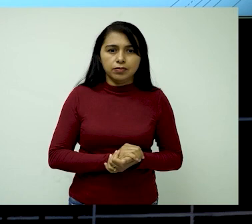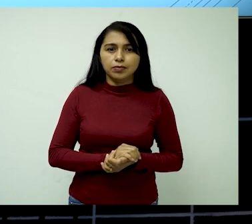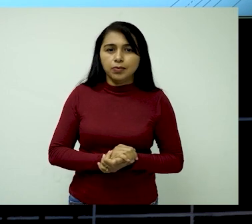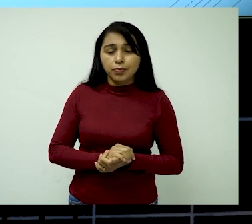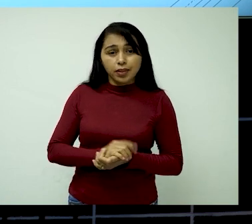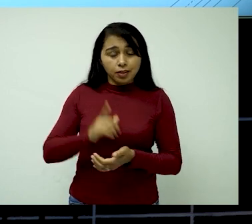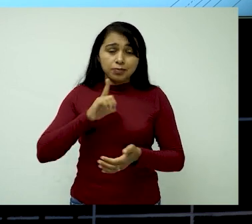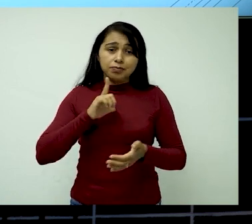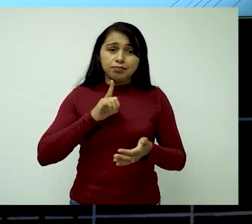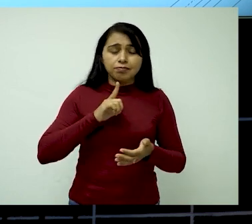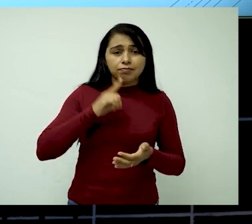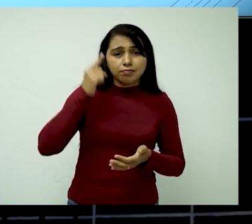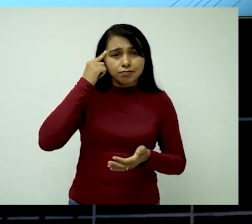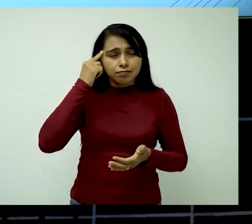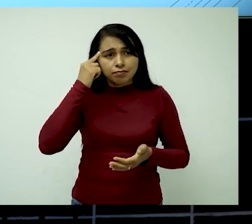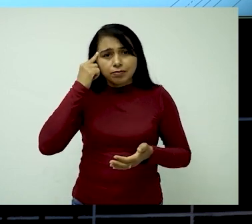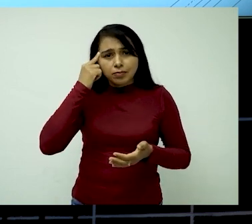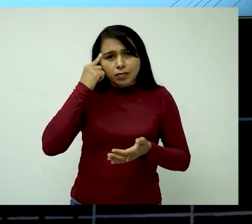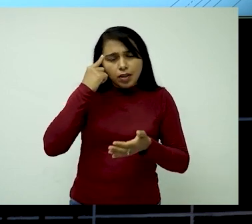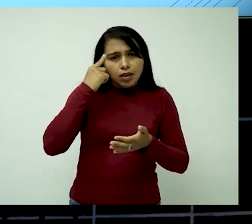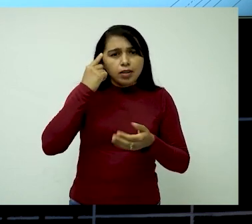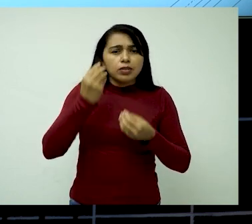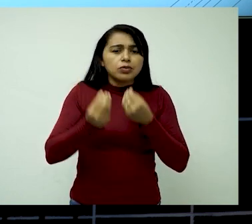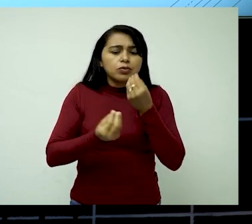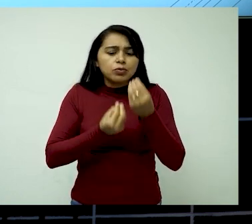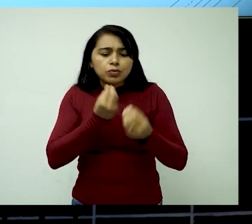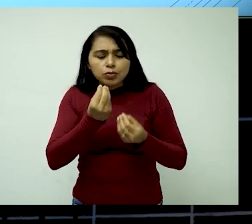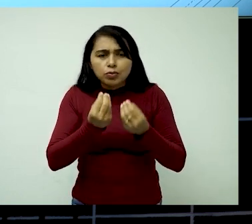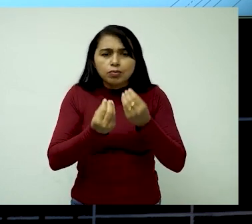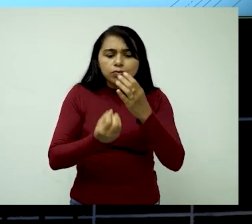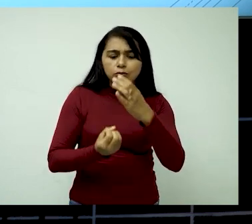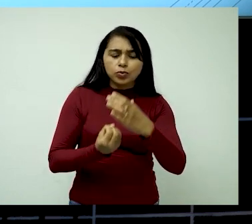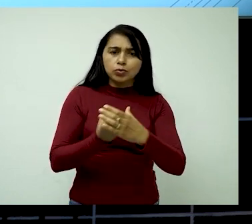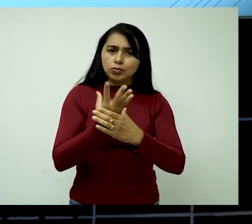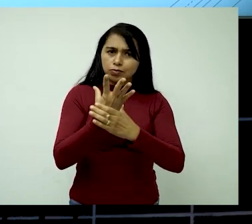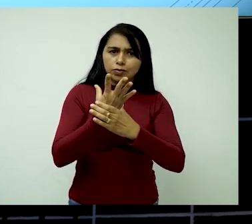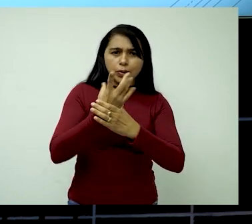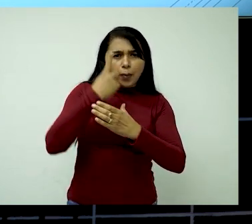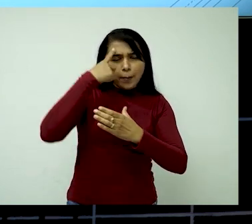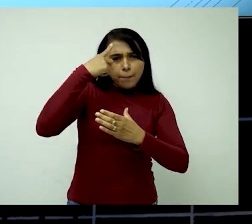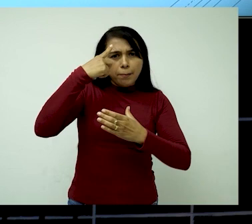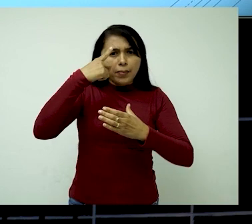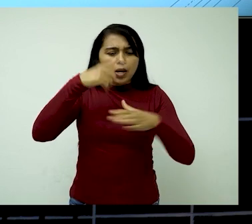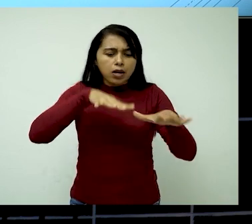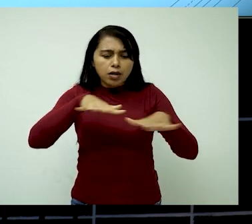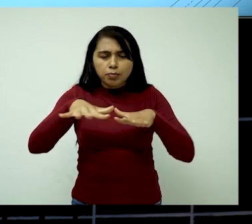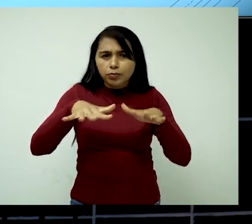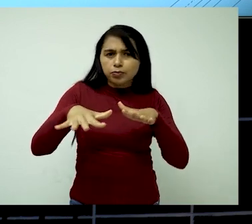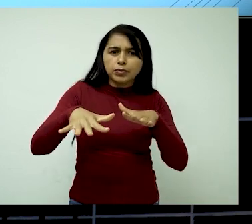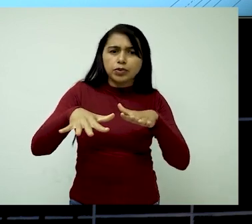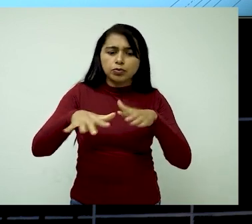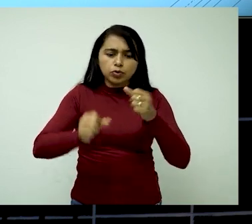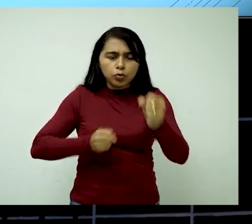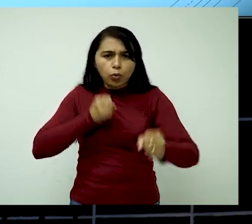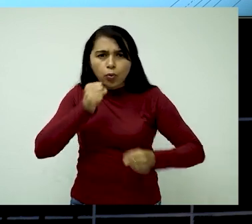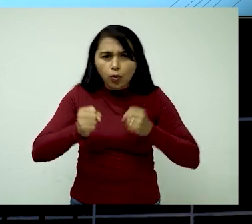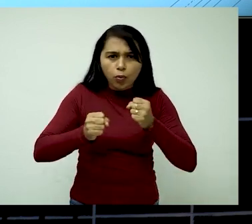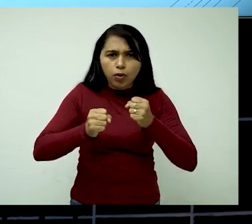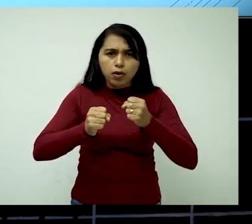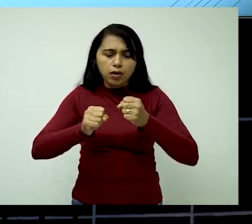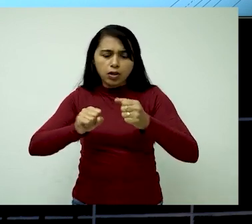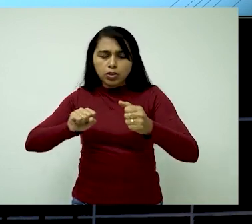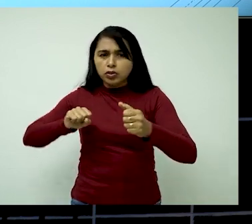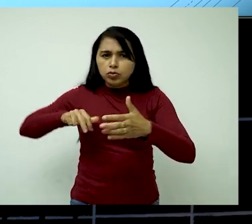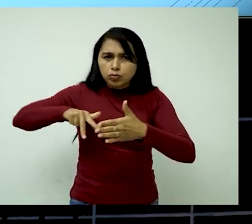uma questão interessante, que é onde vai surgir o ato de correr, o ato de saltar obstáculos, o ato de